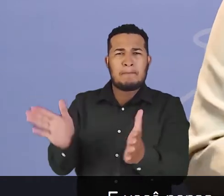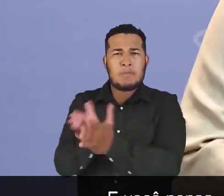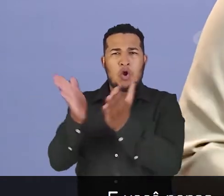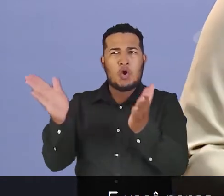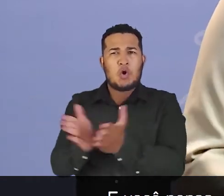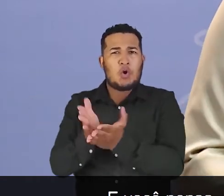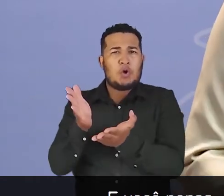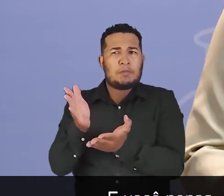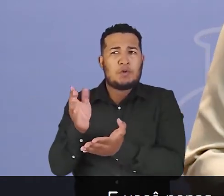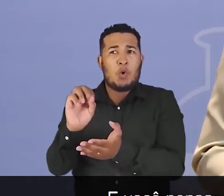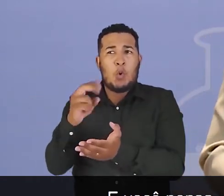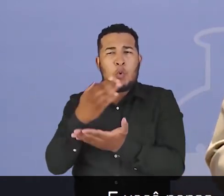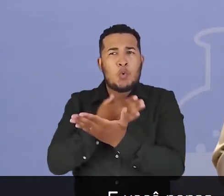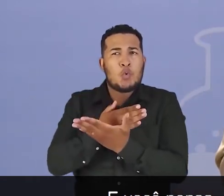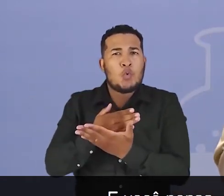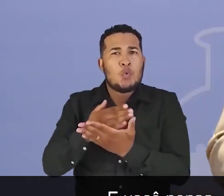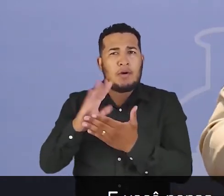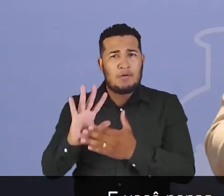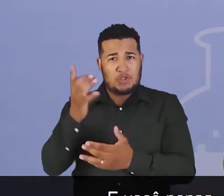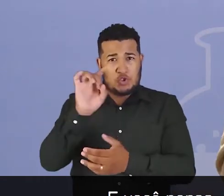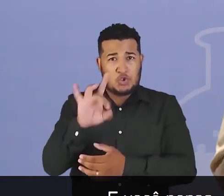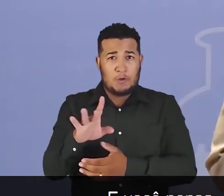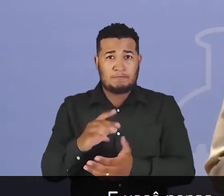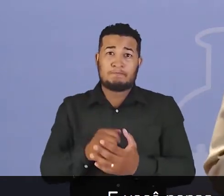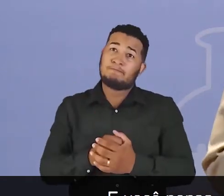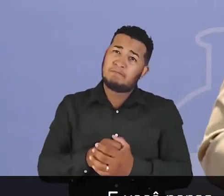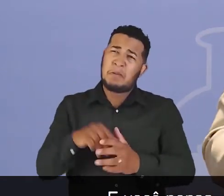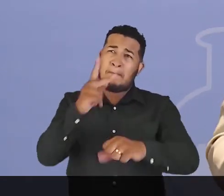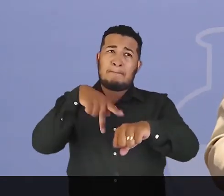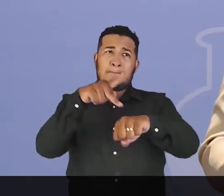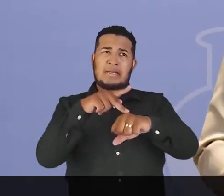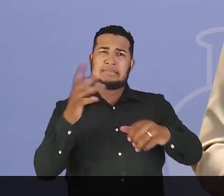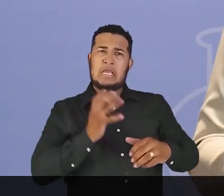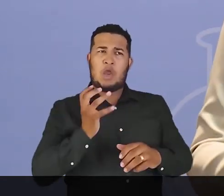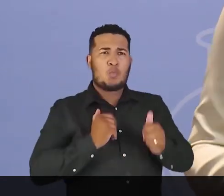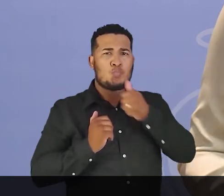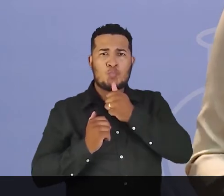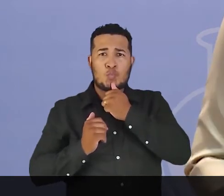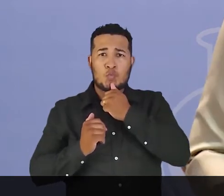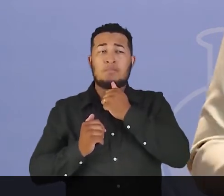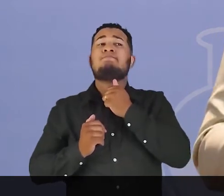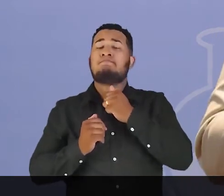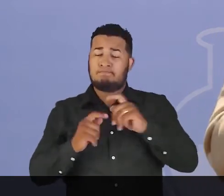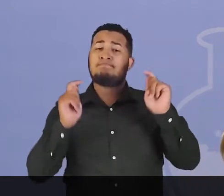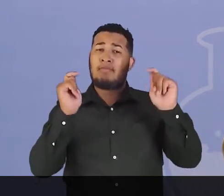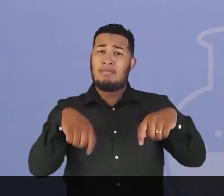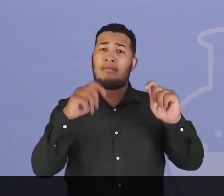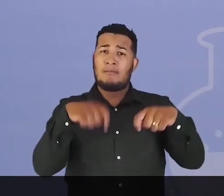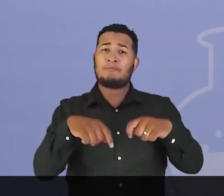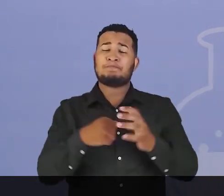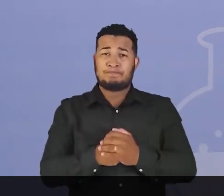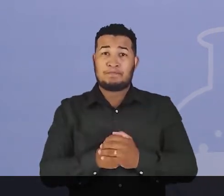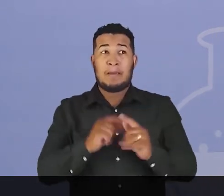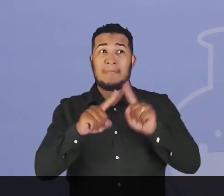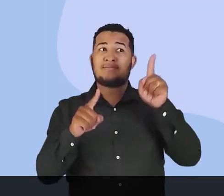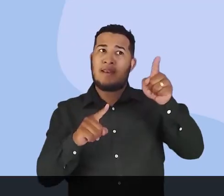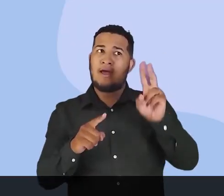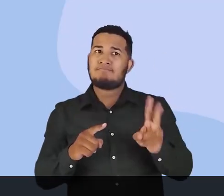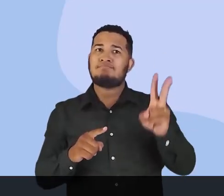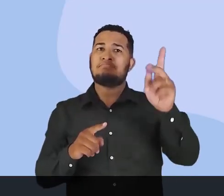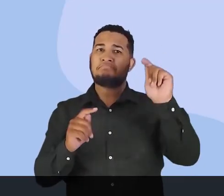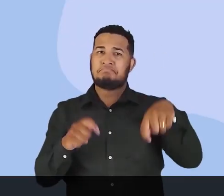com países pobres ou emergentes que acontece isso? Em países ricos não vai acontecer? Claro que sim. Segue no